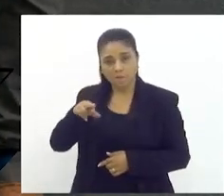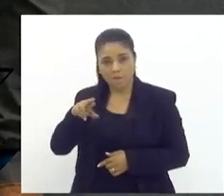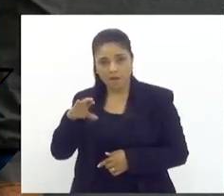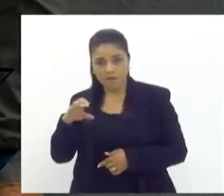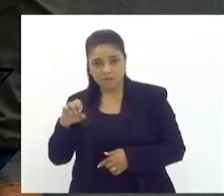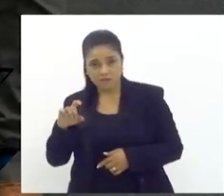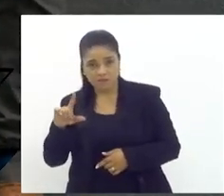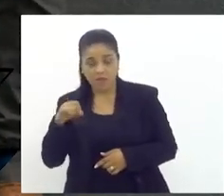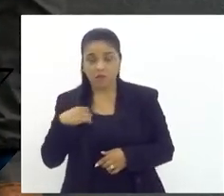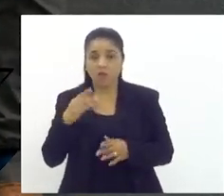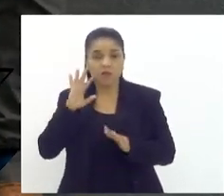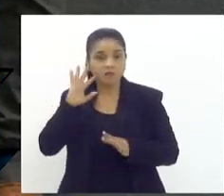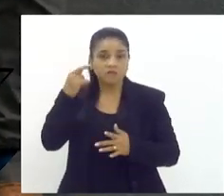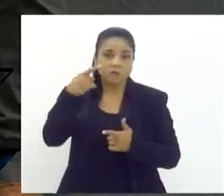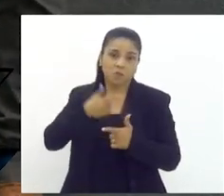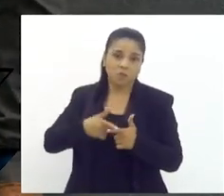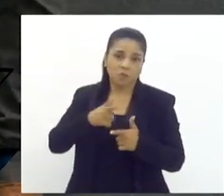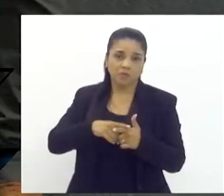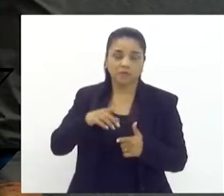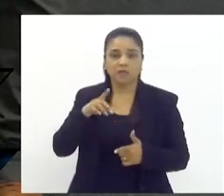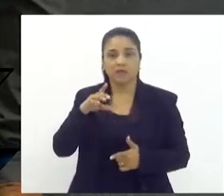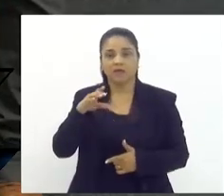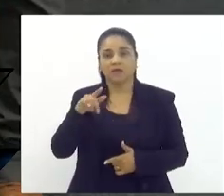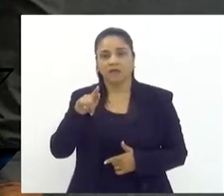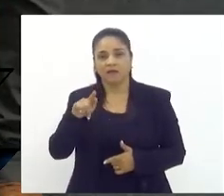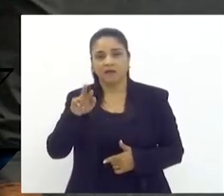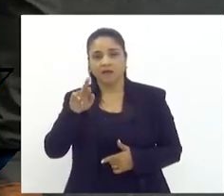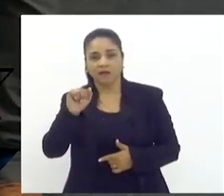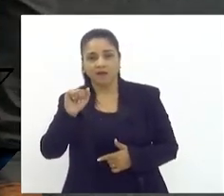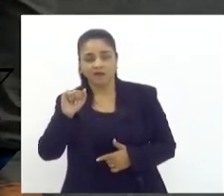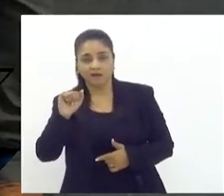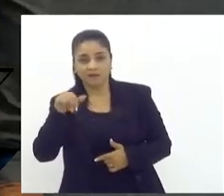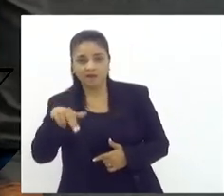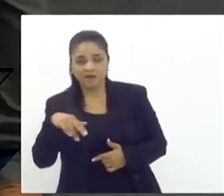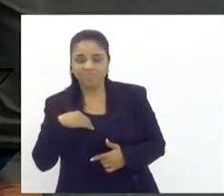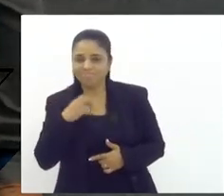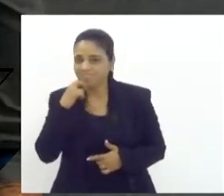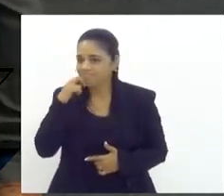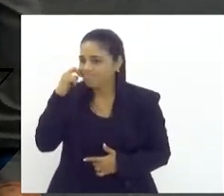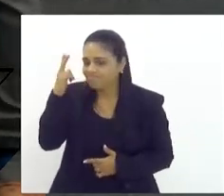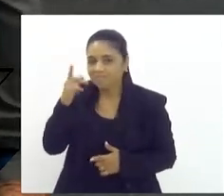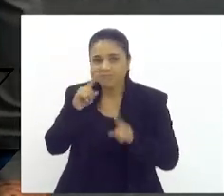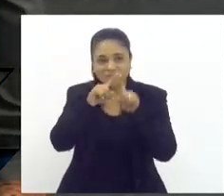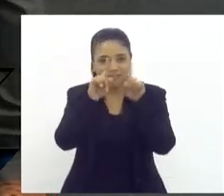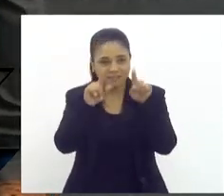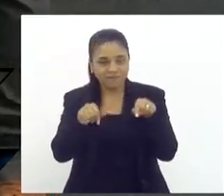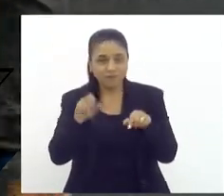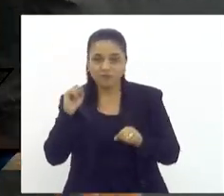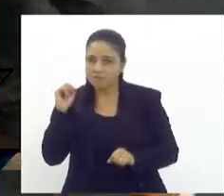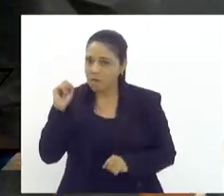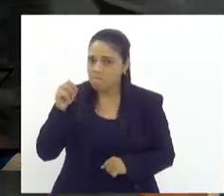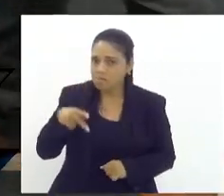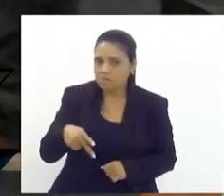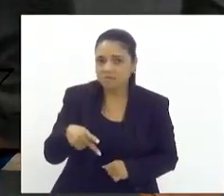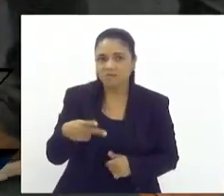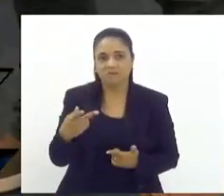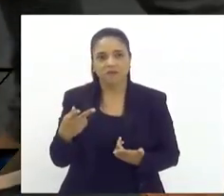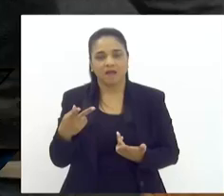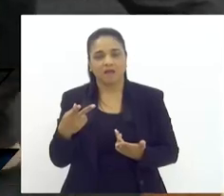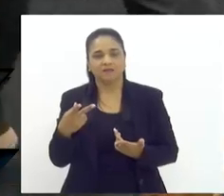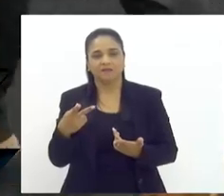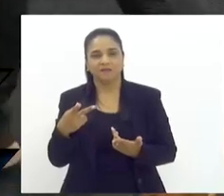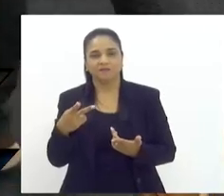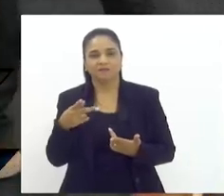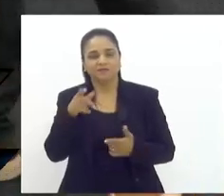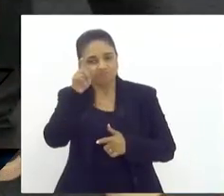Gran é é vexatório que os servidores aposentados as